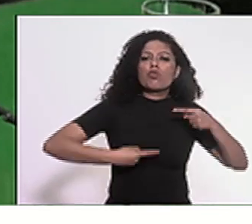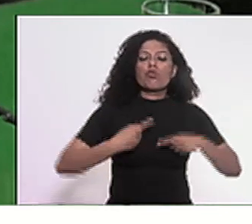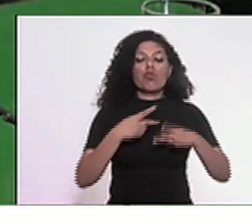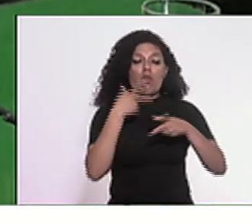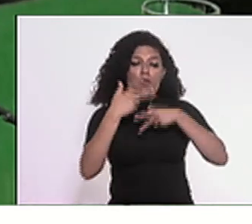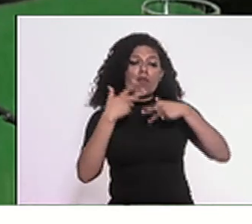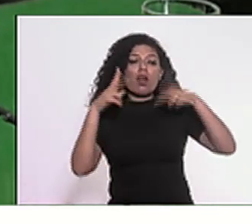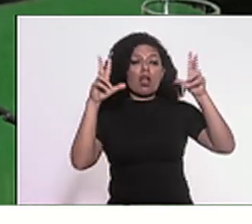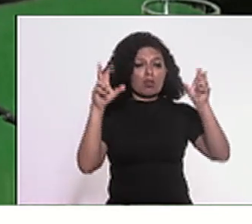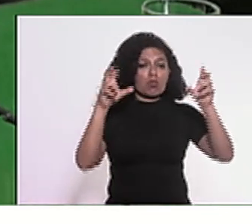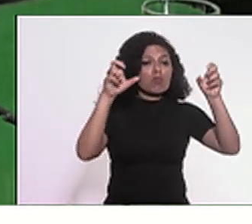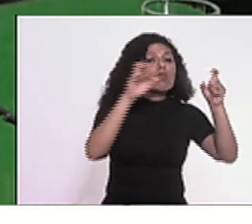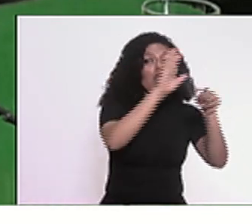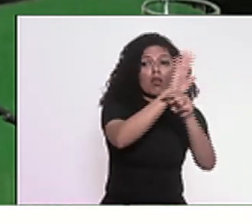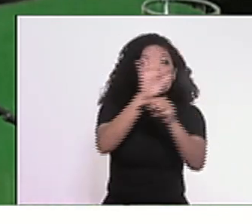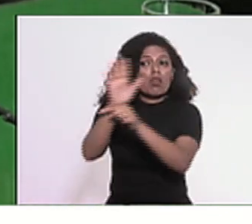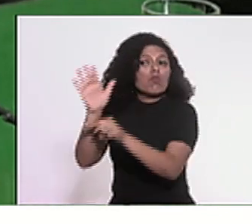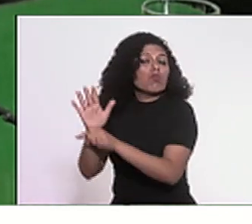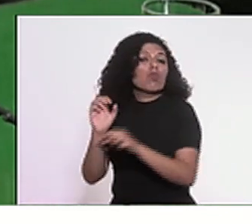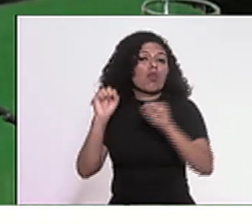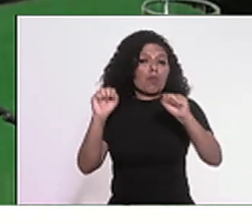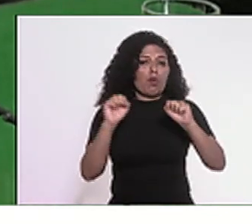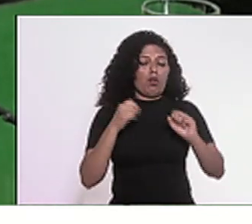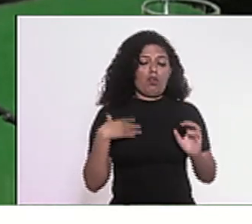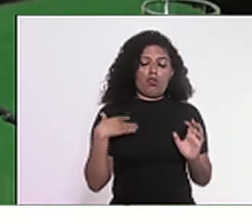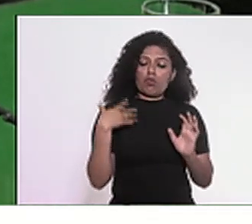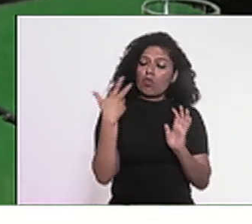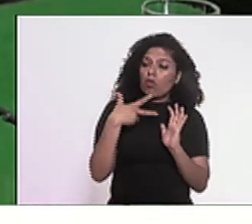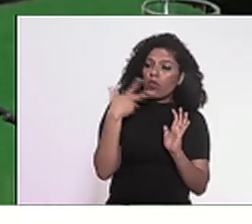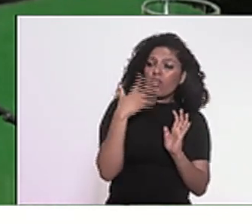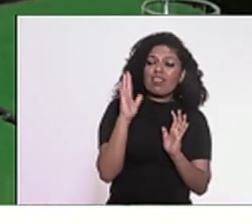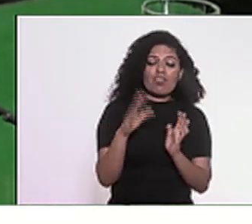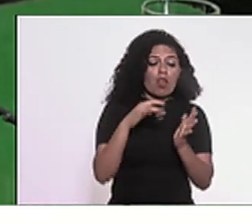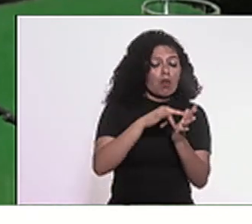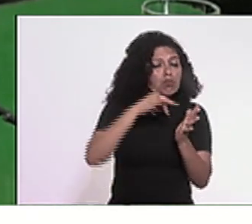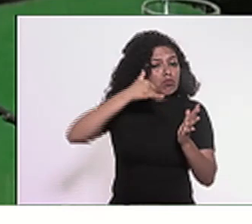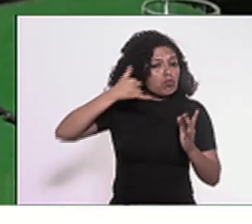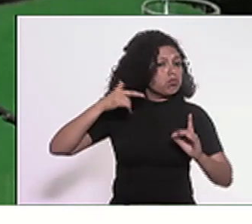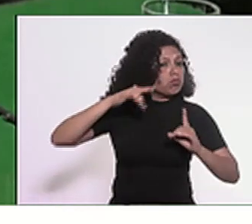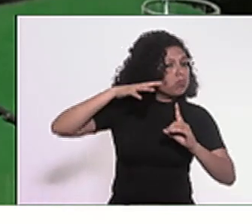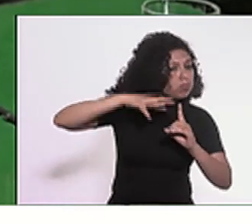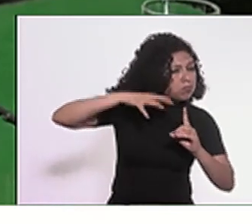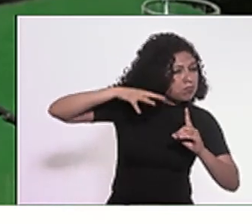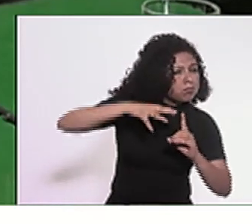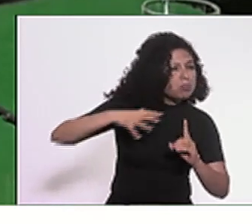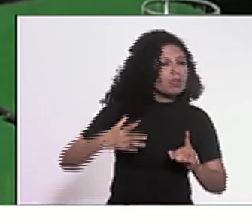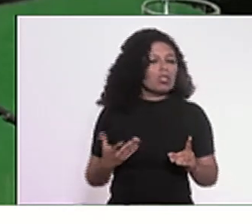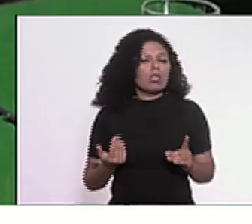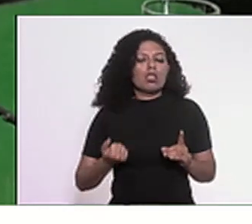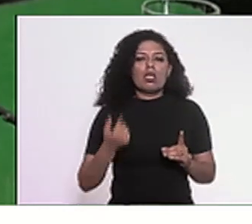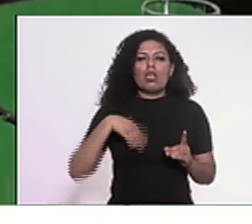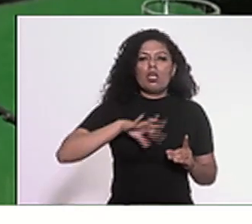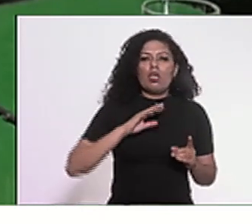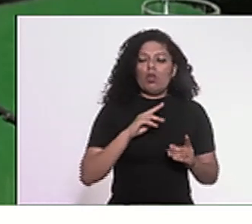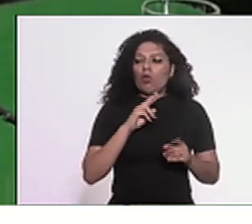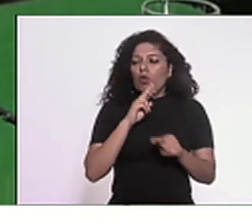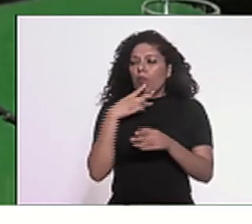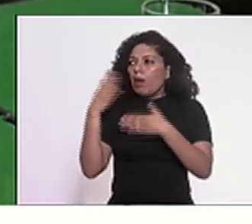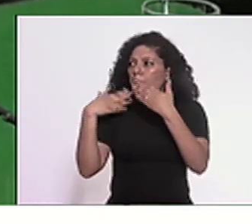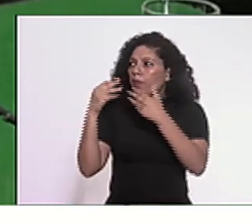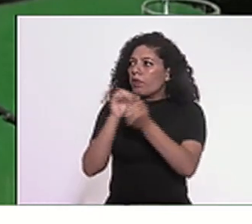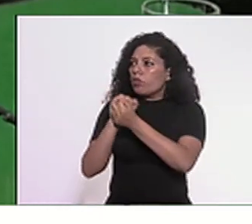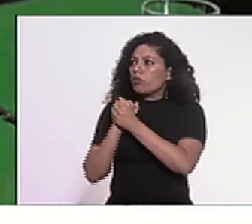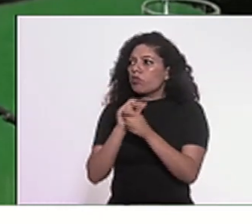tema, ajudar com o tema. Como eu disse aqui na minha justificativa, o Disque Assédio, né, eu conversava com a representante